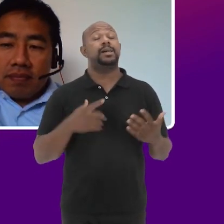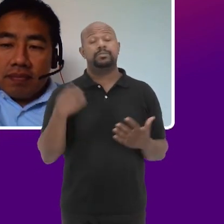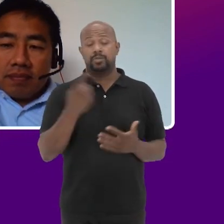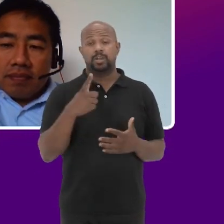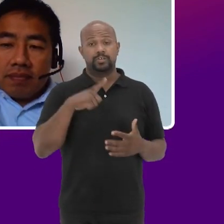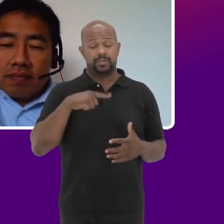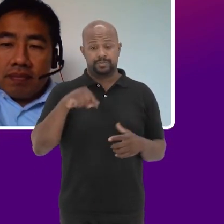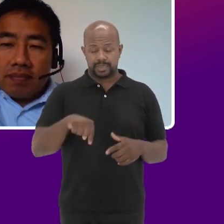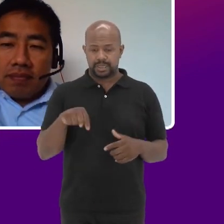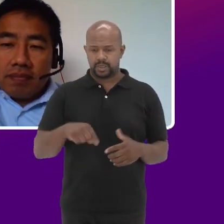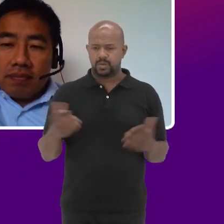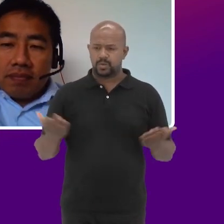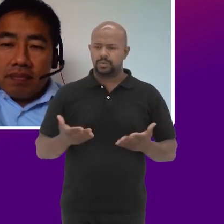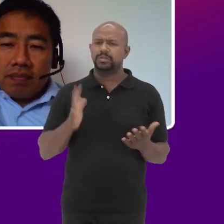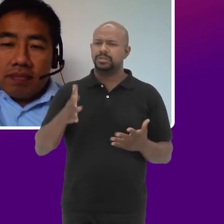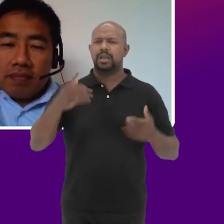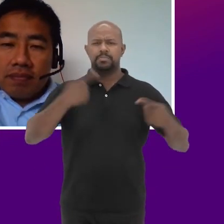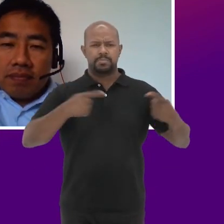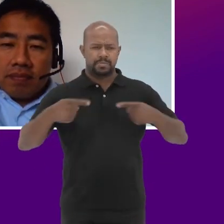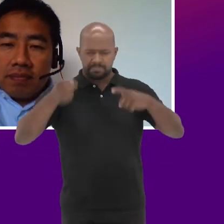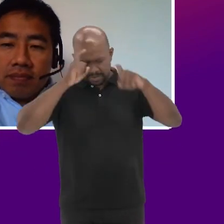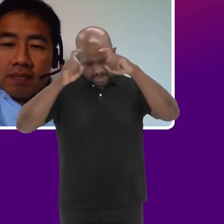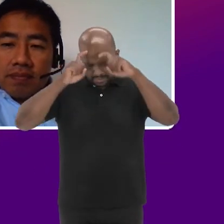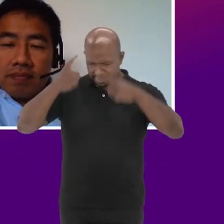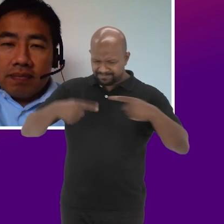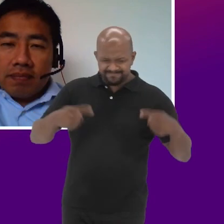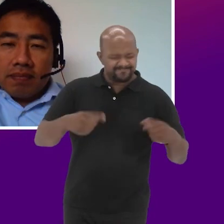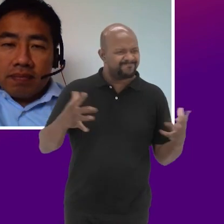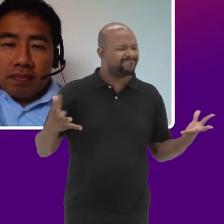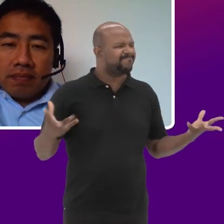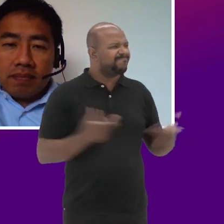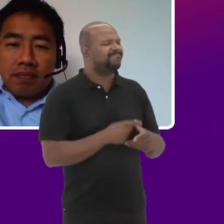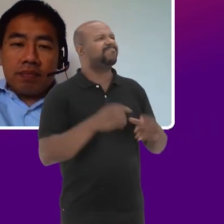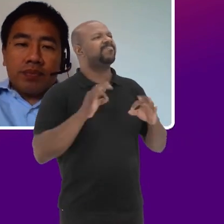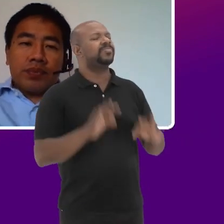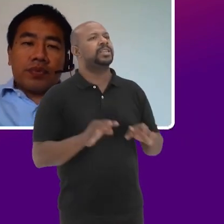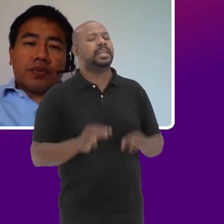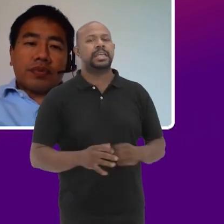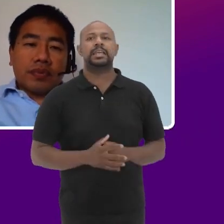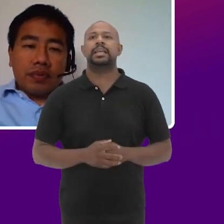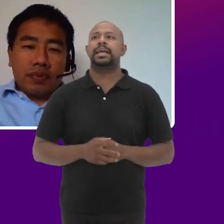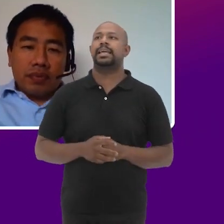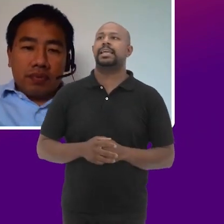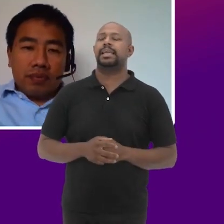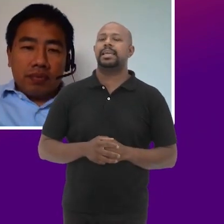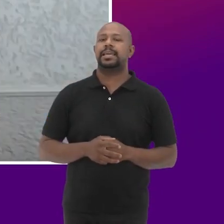Nós tivemos hoje aqui uma discussão muito rica, né?